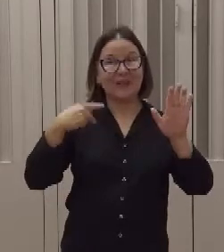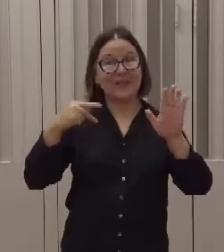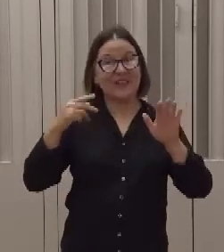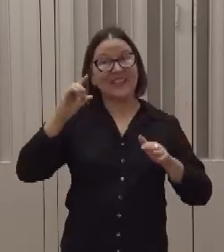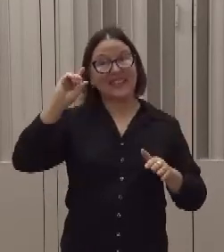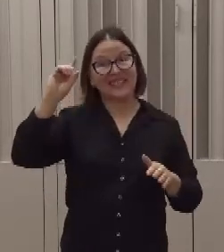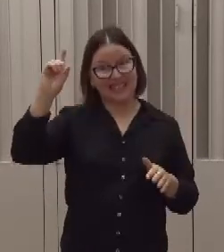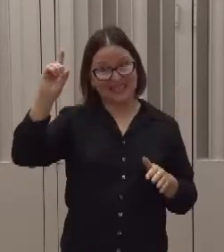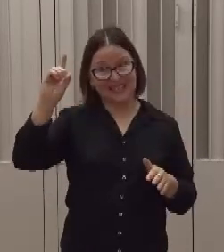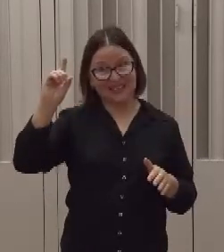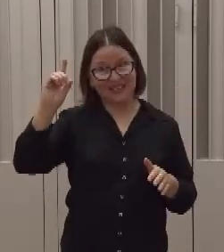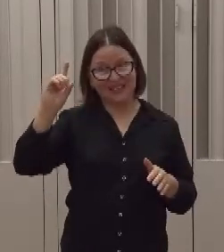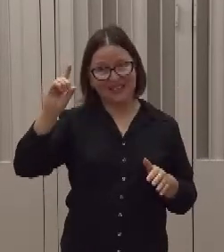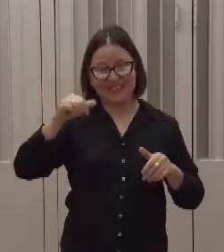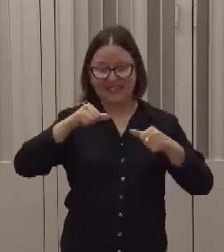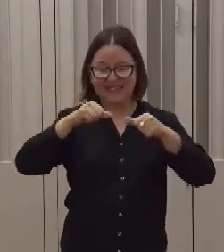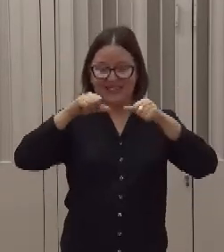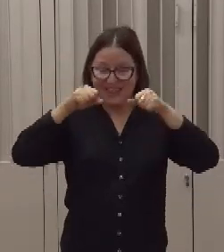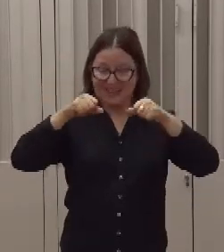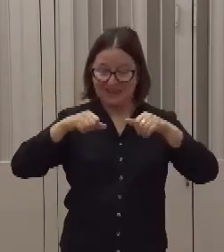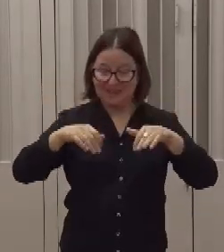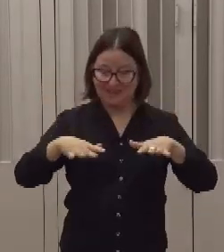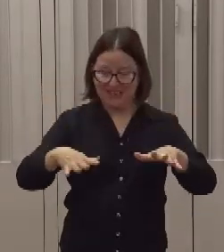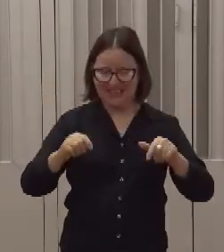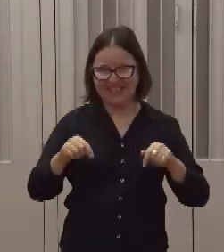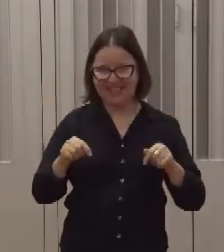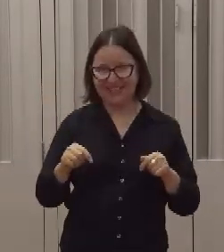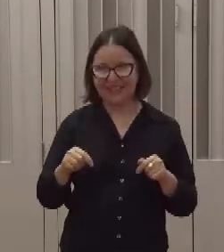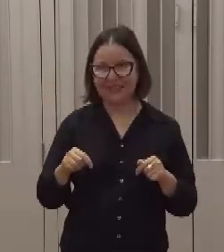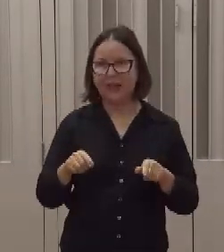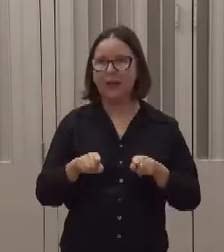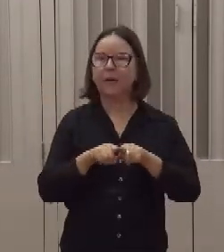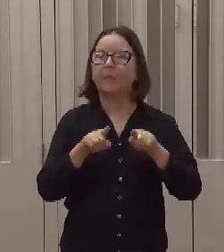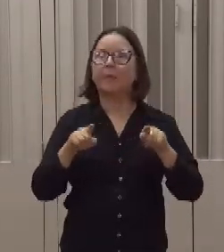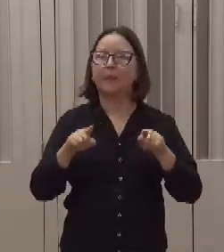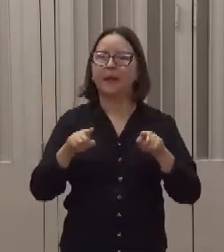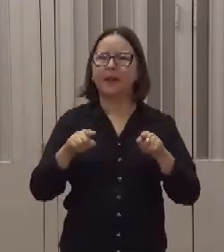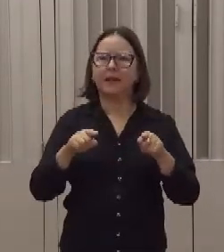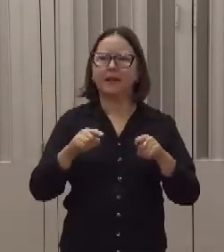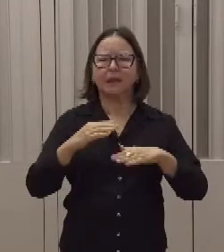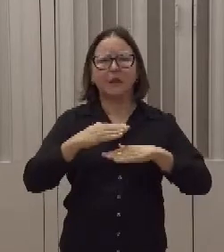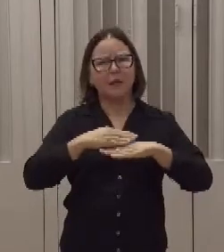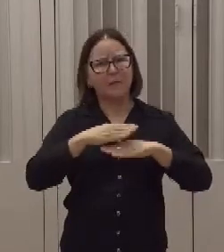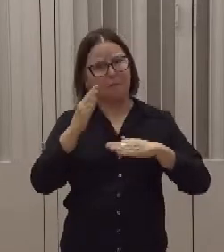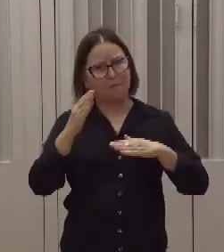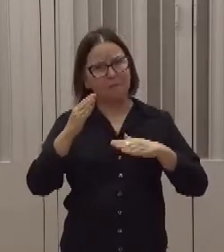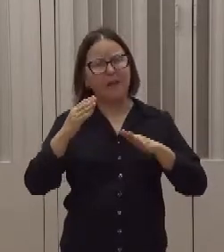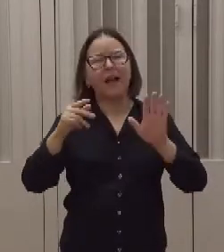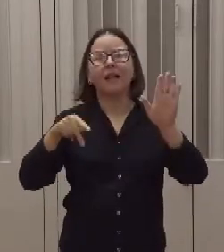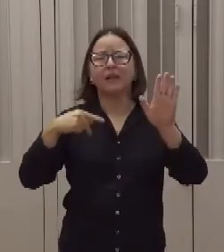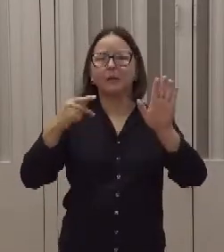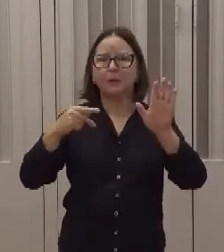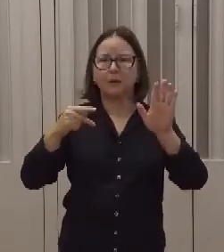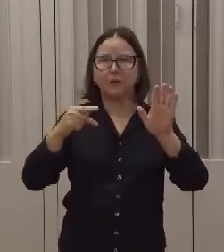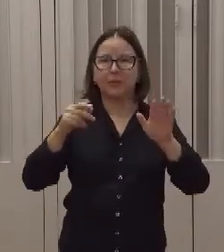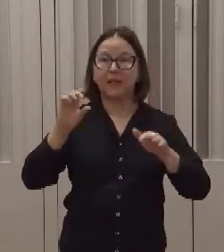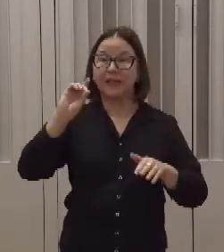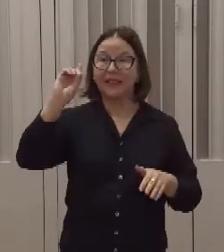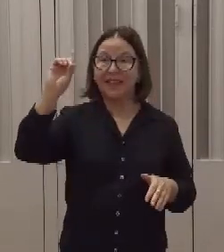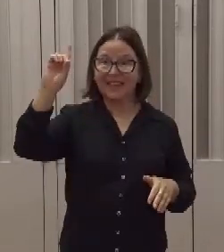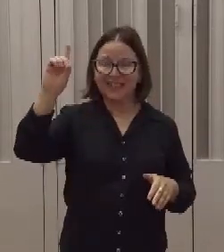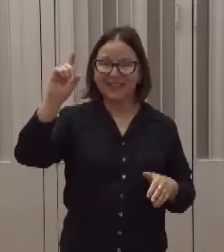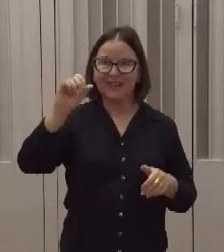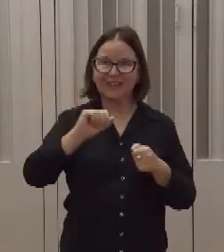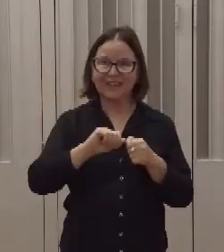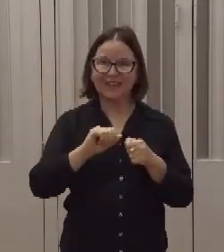bênçãos terrenas. Mas promessas semelhantes também foram feitas ao próprio Filho. No capítulo